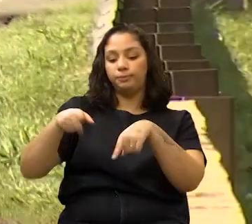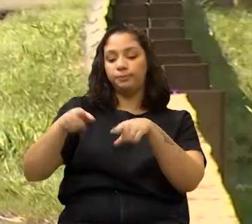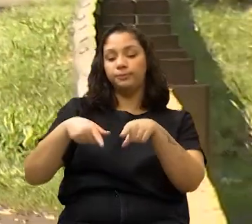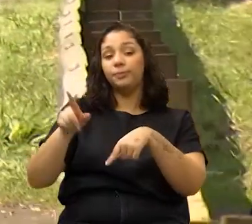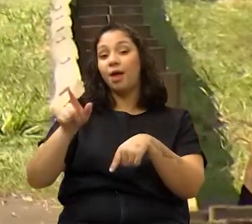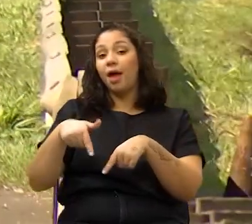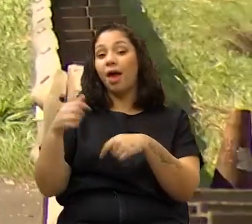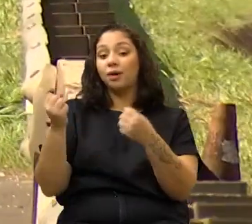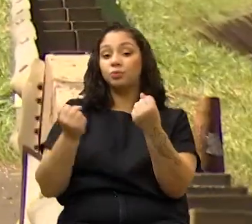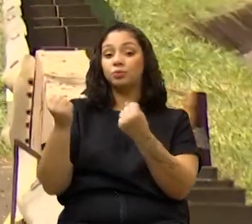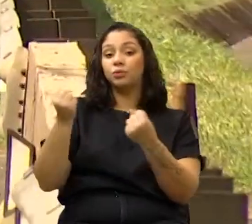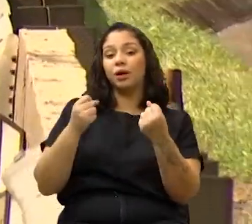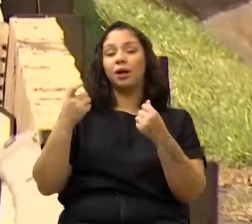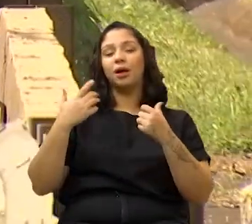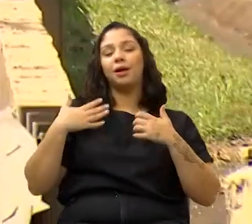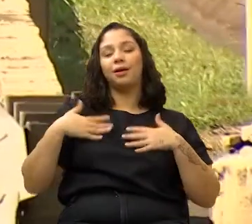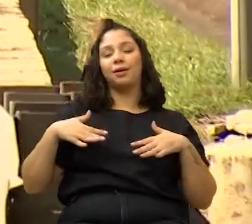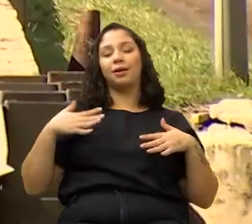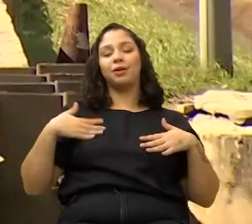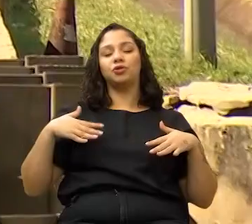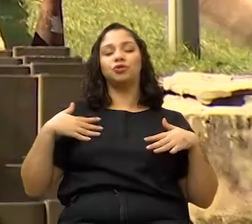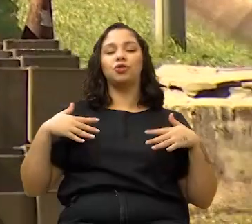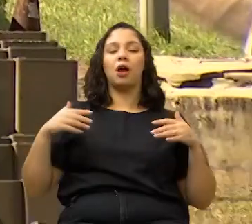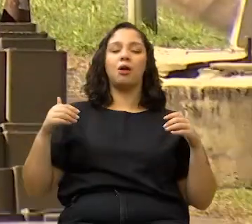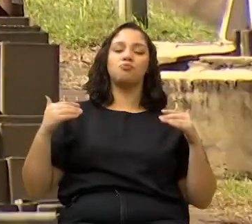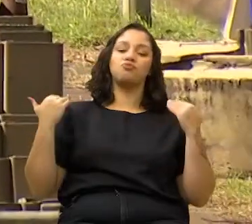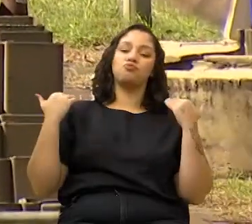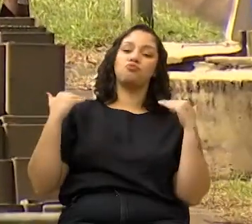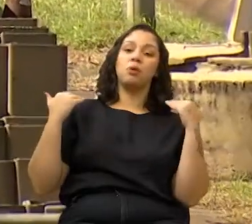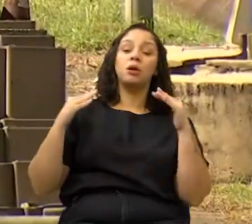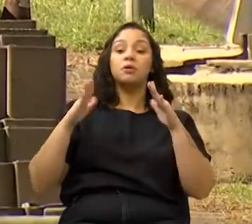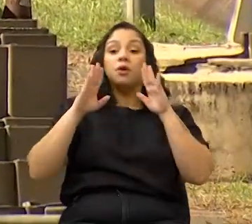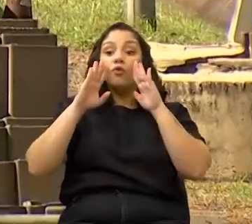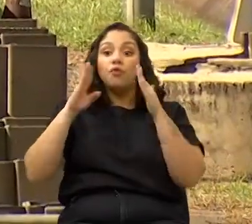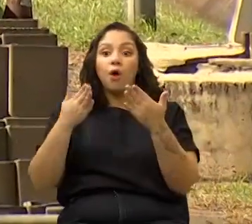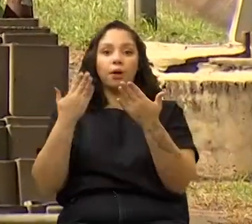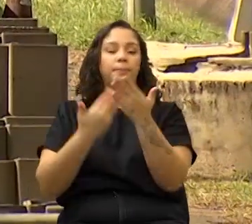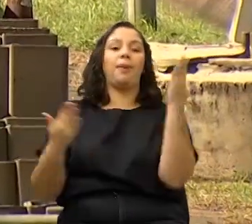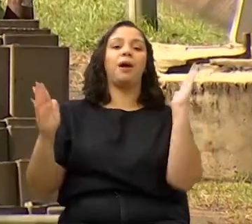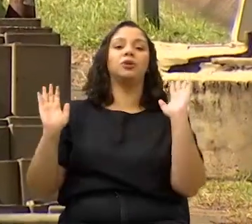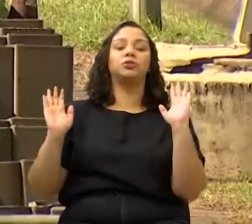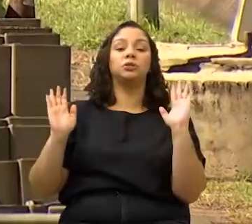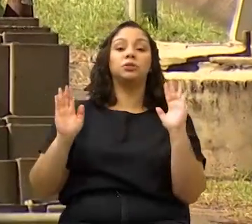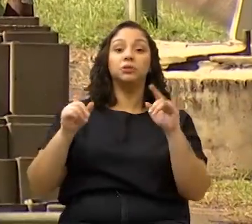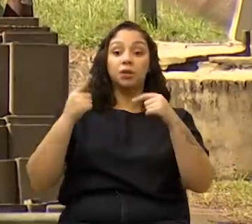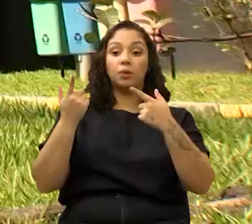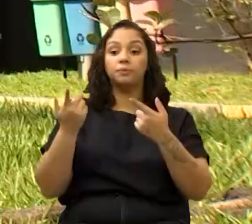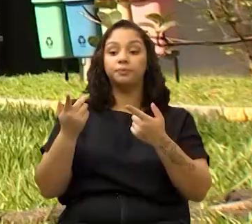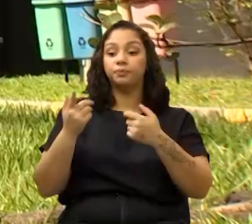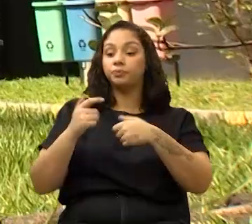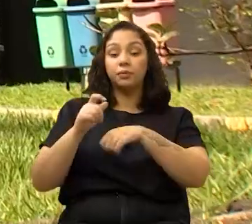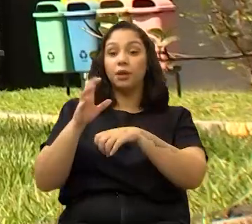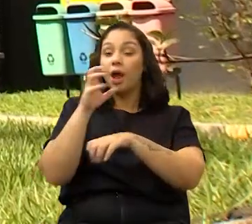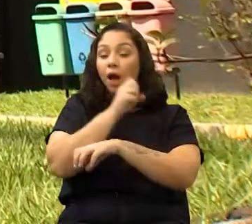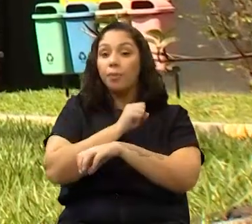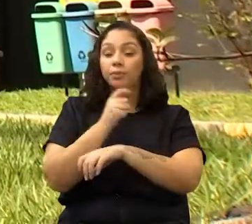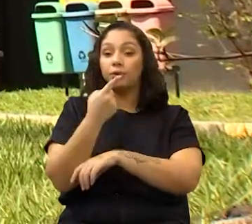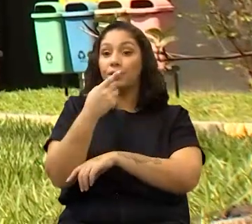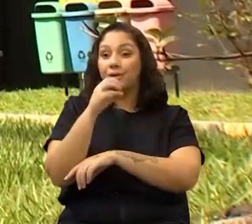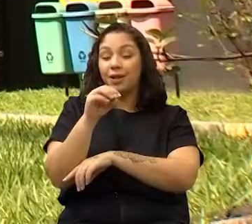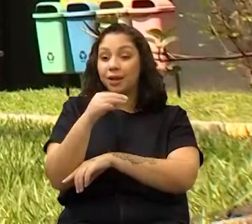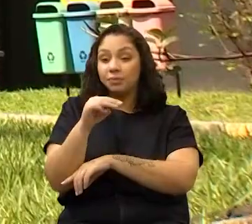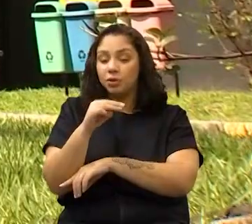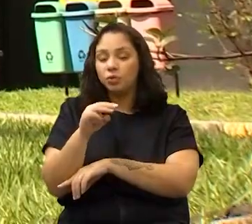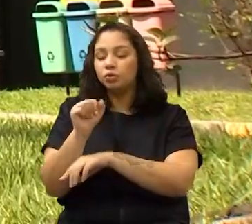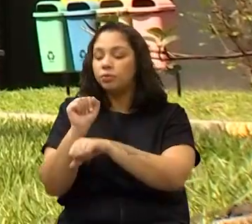ser humano, do condutor, é dar uma relaxada, é perder um pouco o foco ali da atenção. Então essa parada, por menor que seja, 10